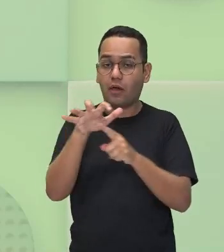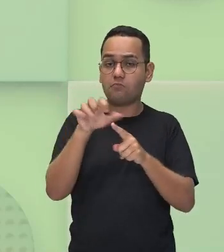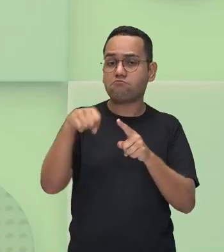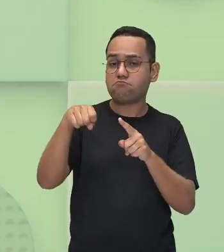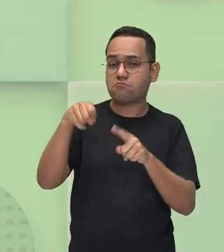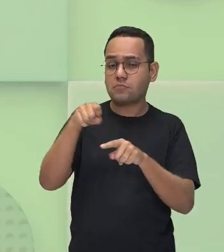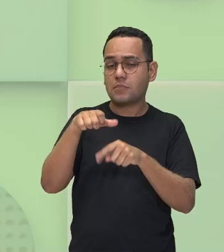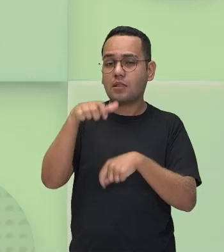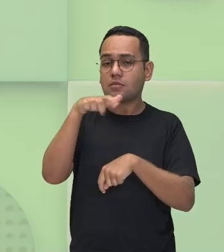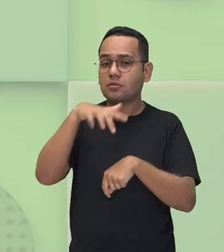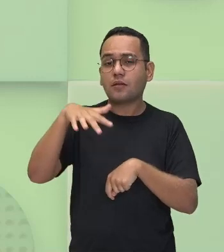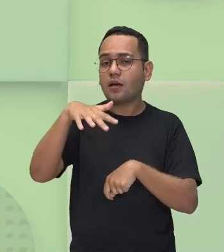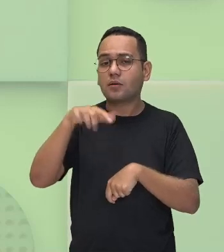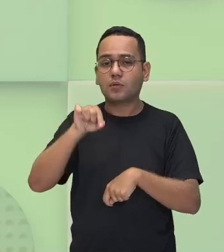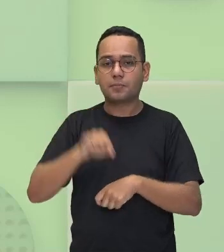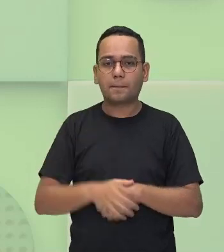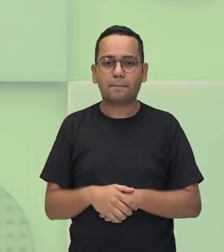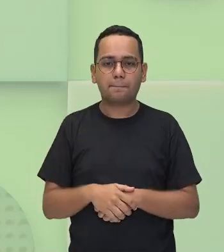ali